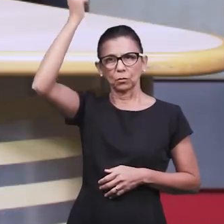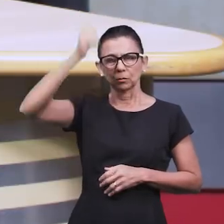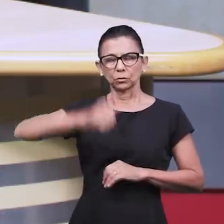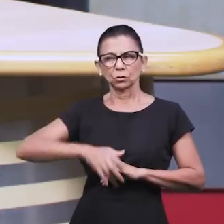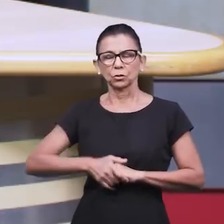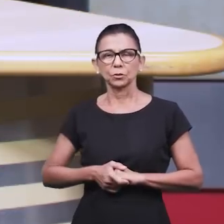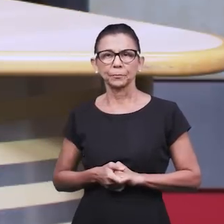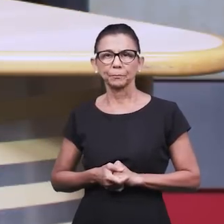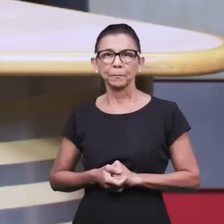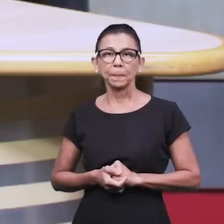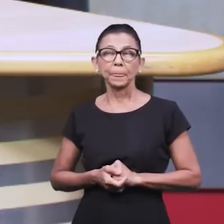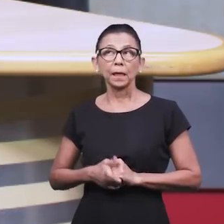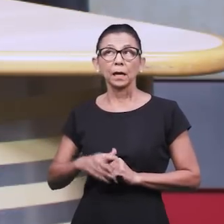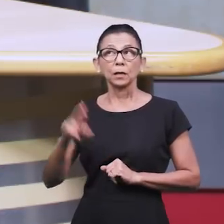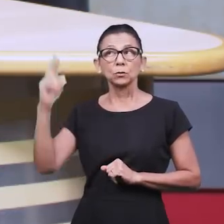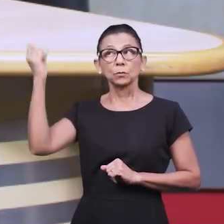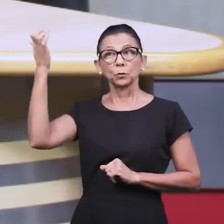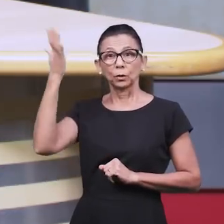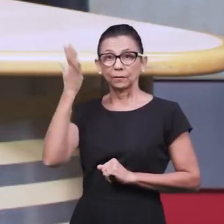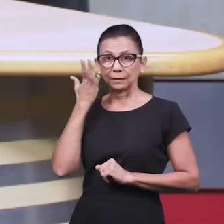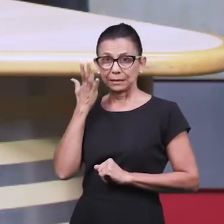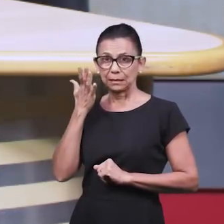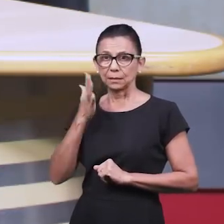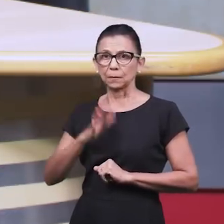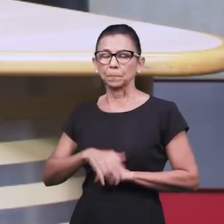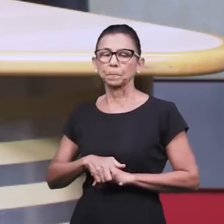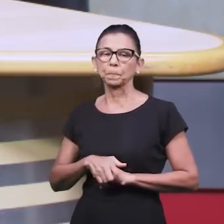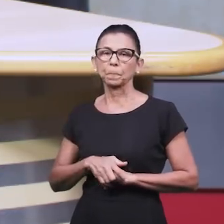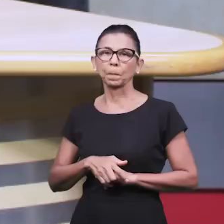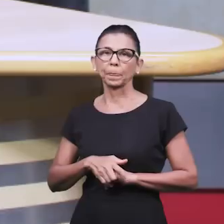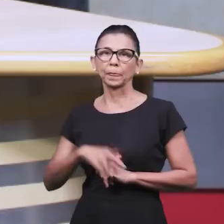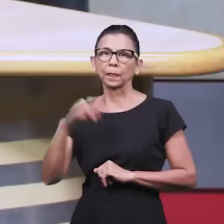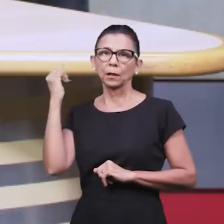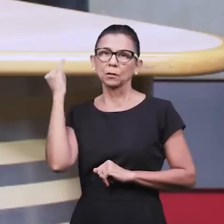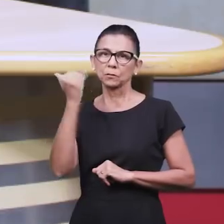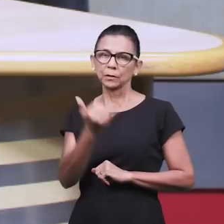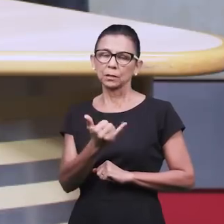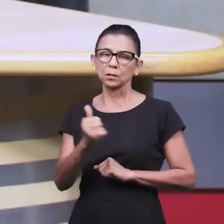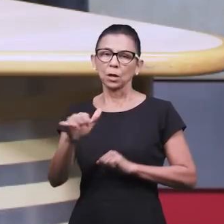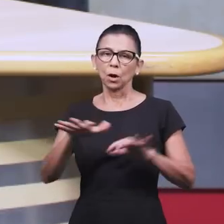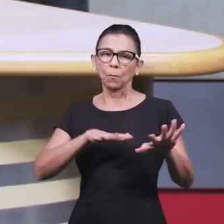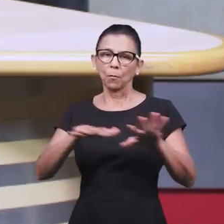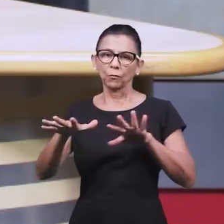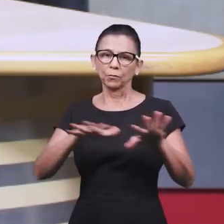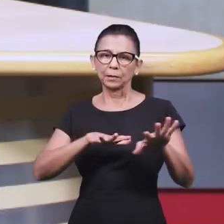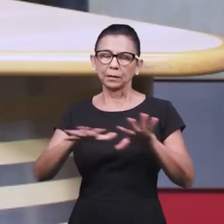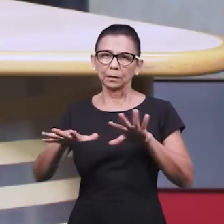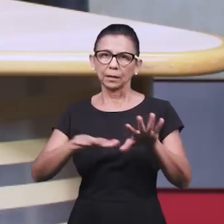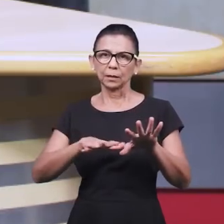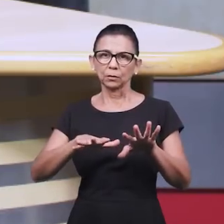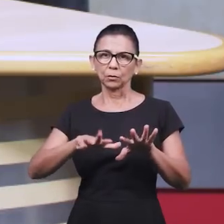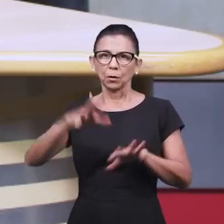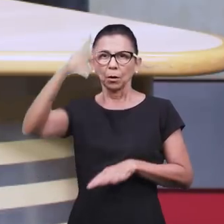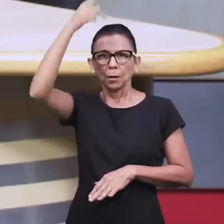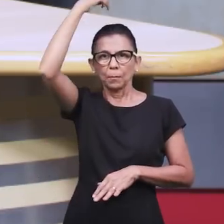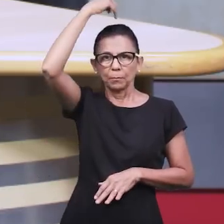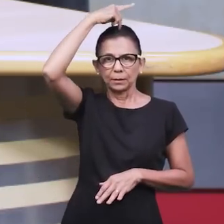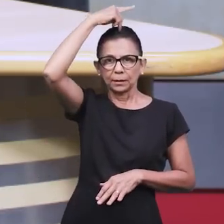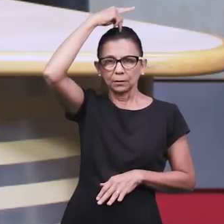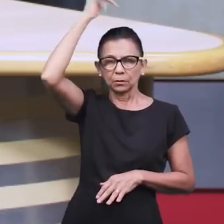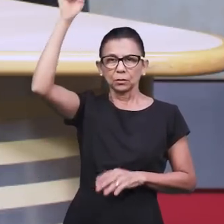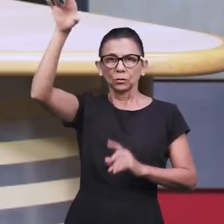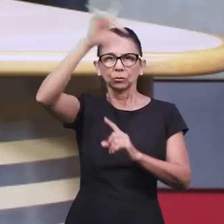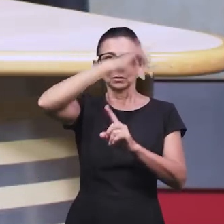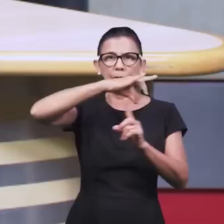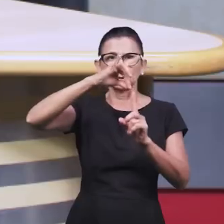eu li a revelação para eles, entendeu? E o Senhor disse assim: os movimentos pentecostais, quando perderem a bênção do Espírito Santo, vão se tornar místicos